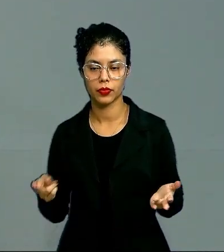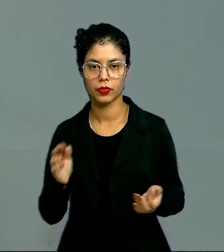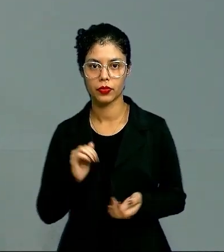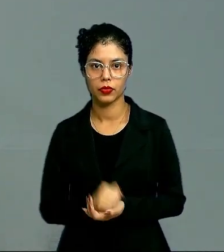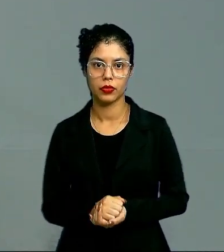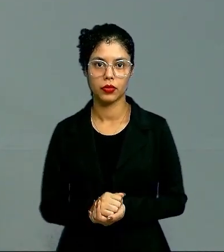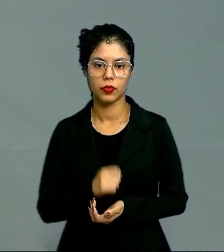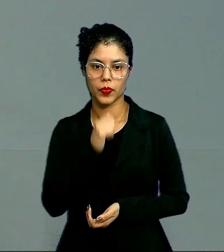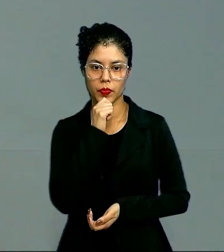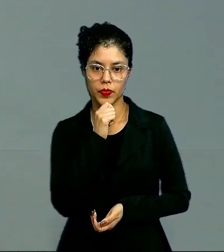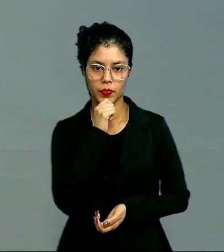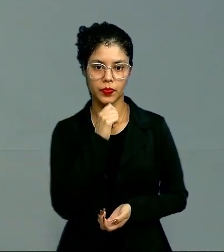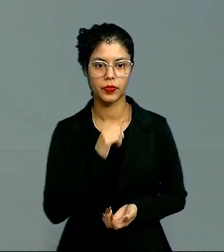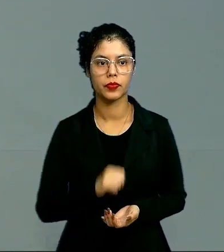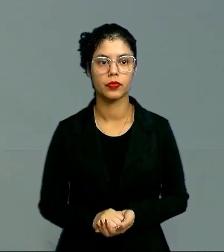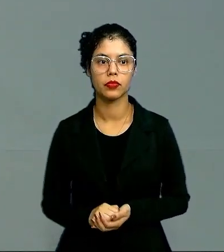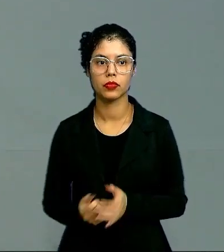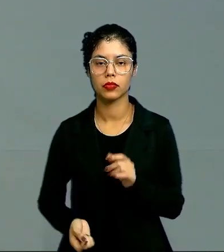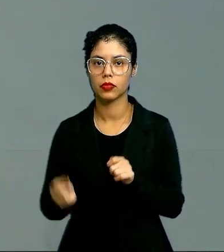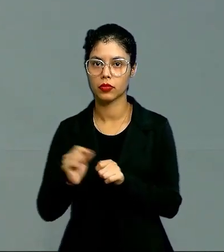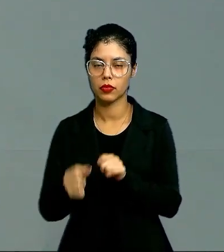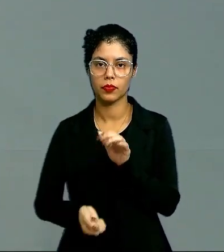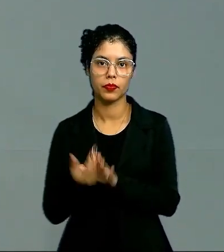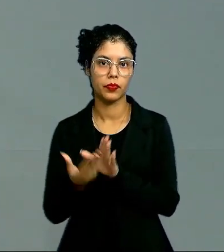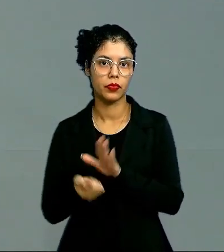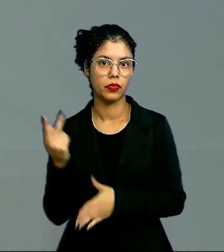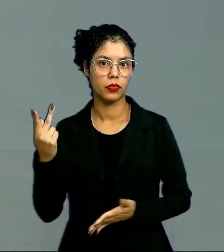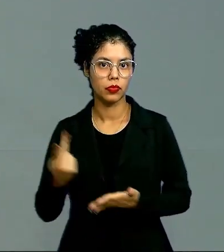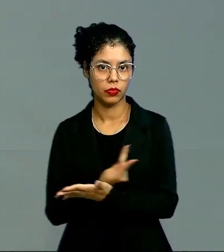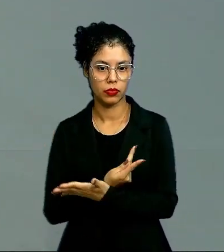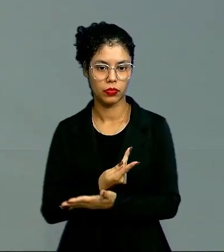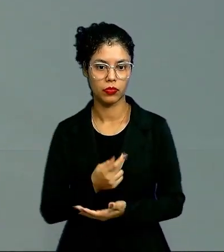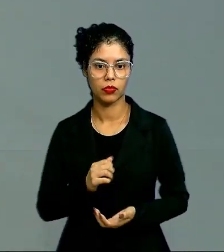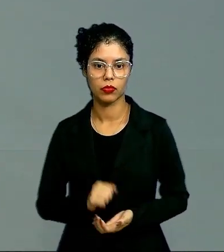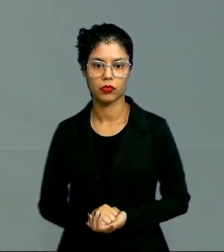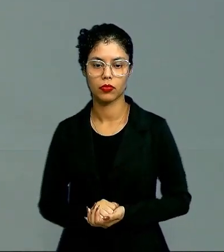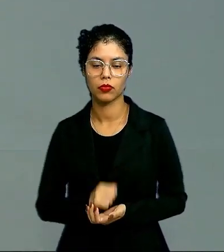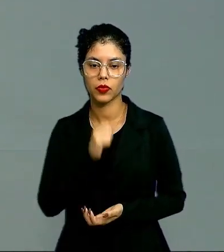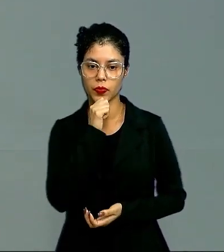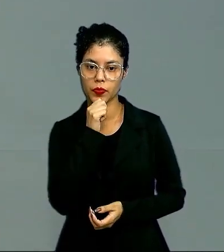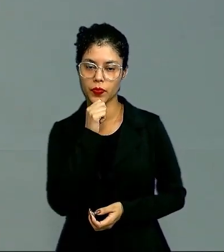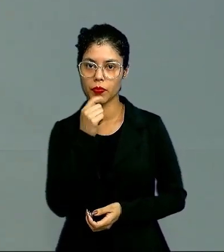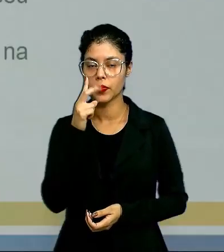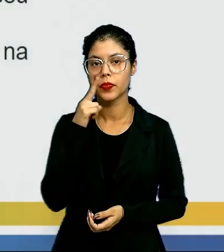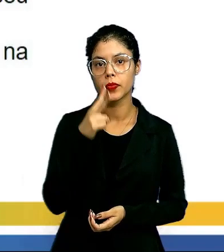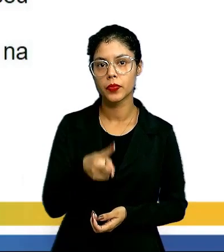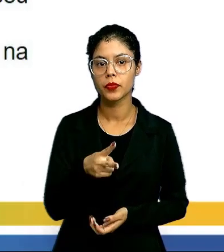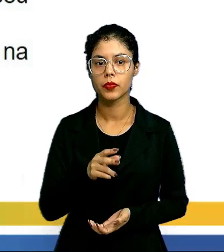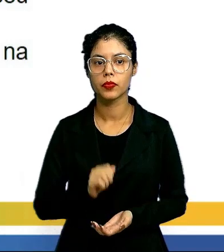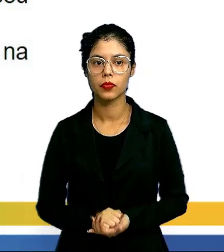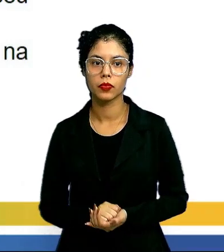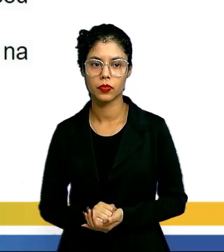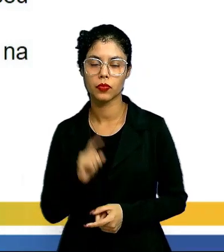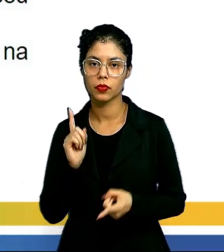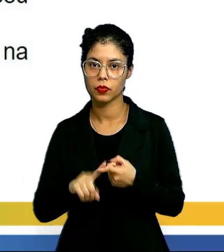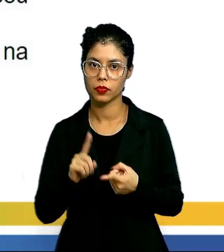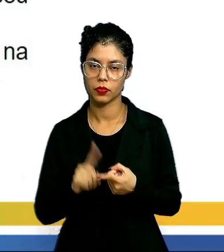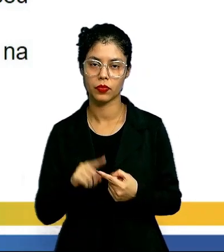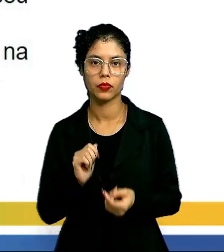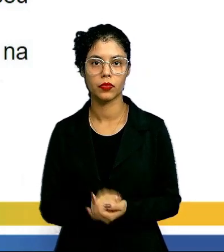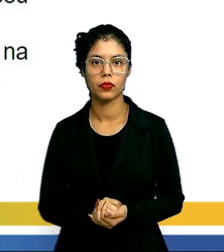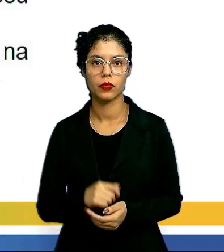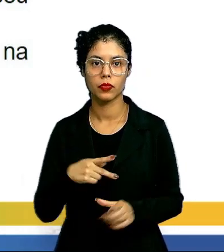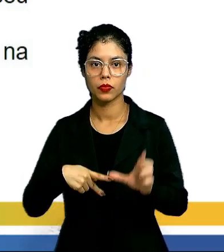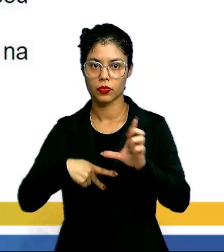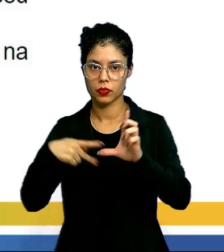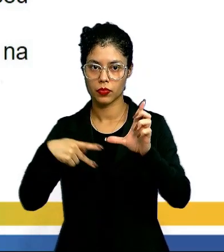ela é elaborada para você errar. Porque se você olhar a primeira questão de cara, você já marca ela como certa. Por quê? É